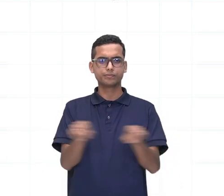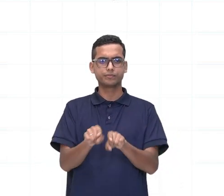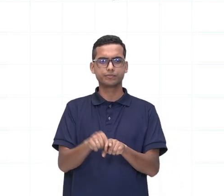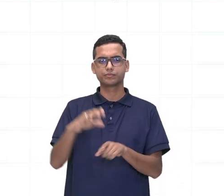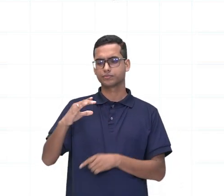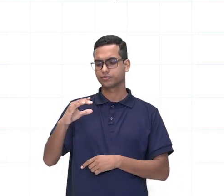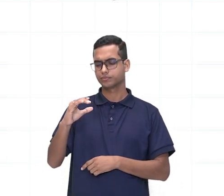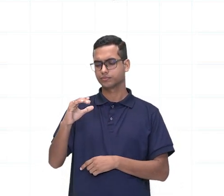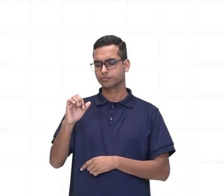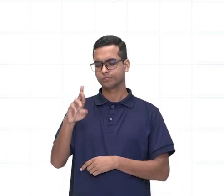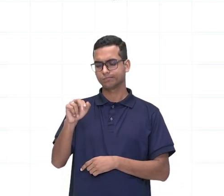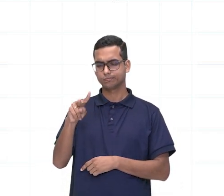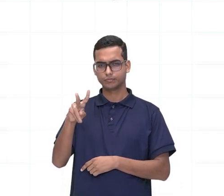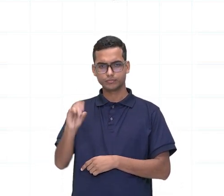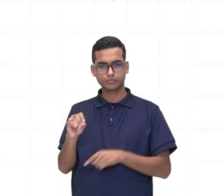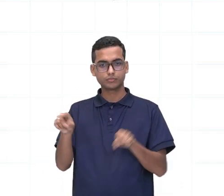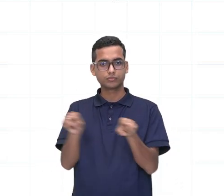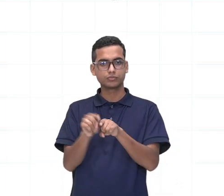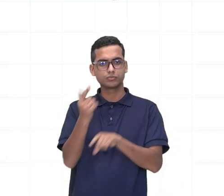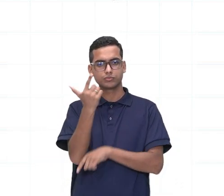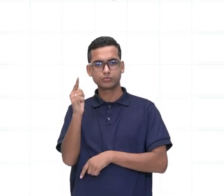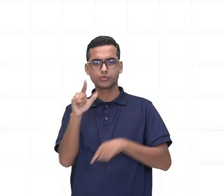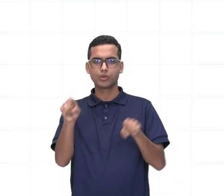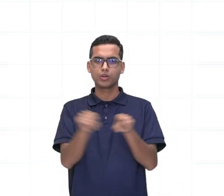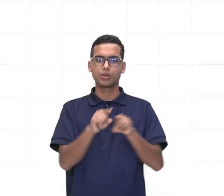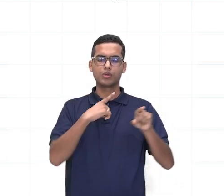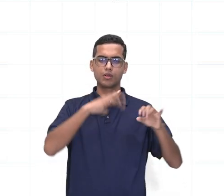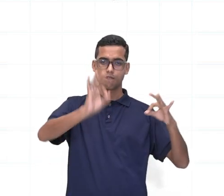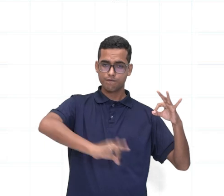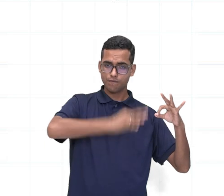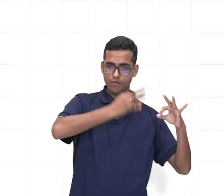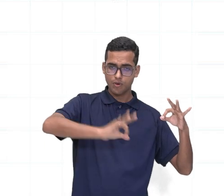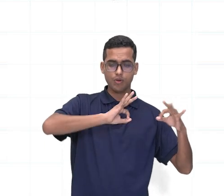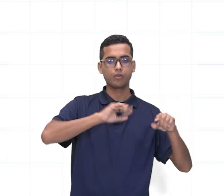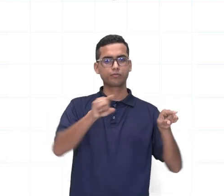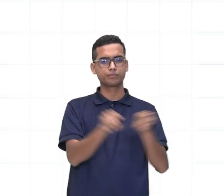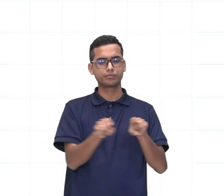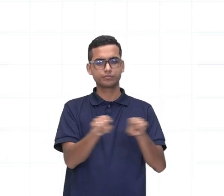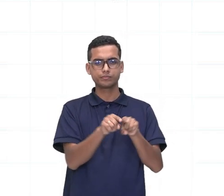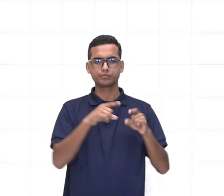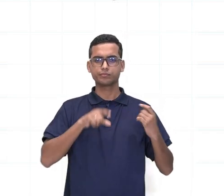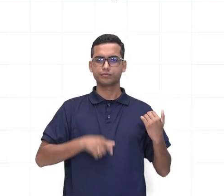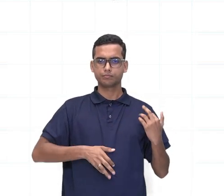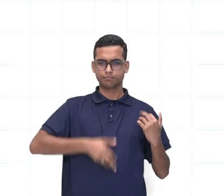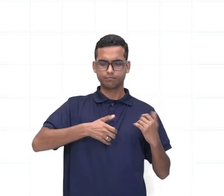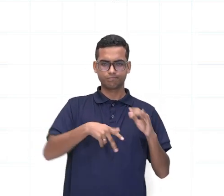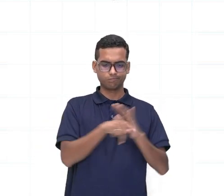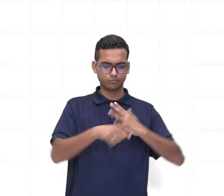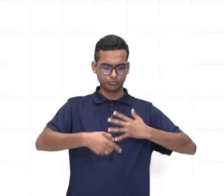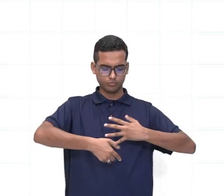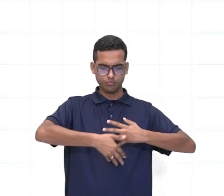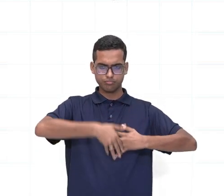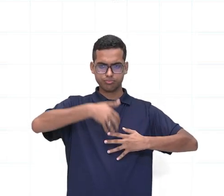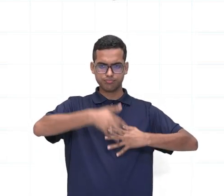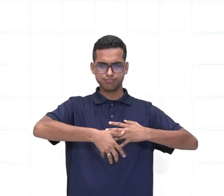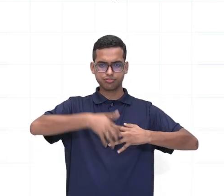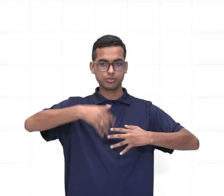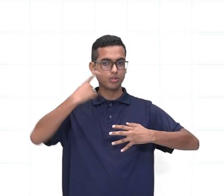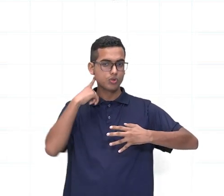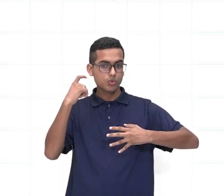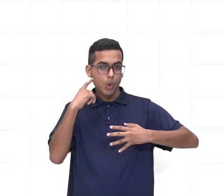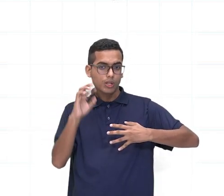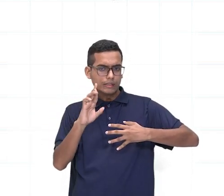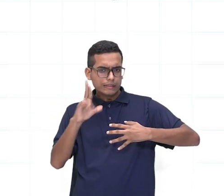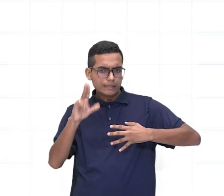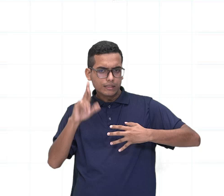compostos, violão ou violino, entre outros, em que uma corda pode gerar diferentes sons, dependendo do local